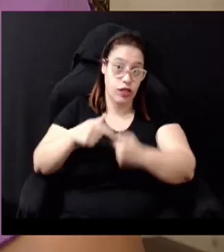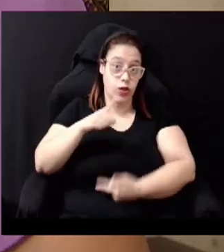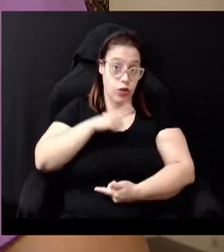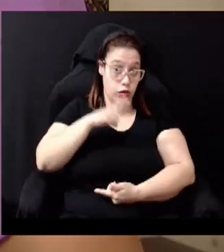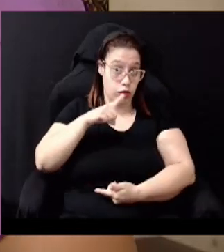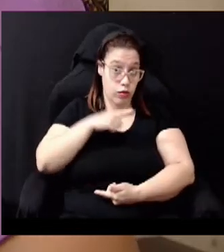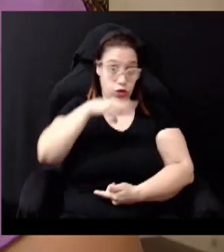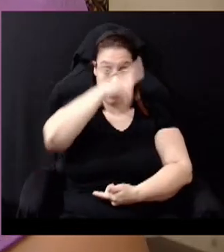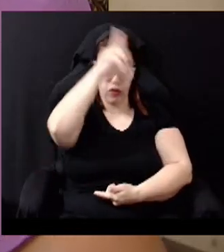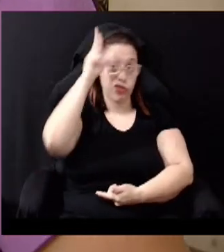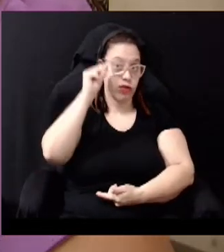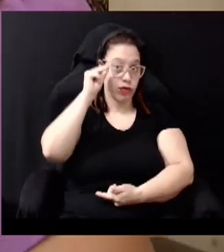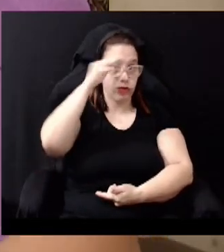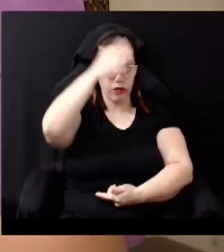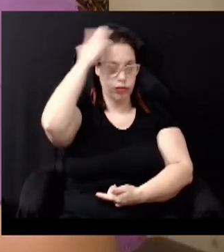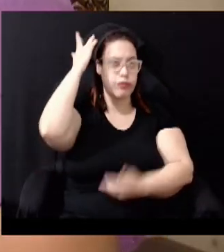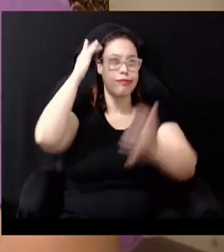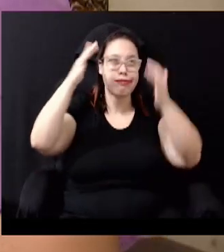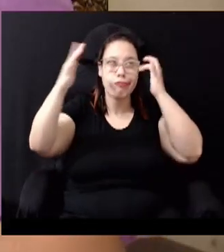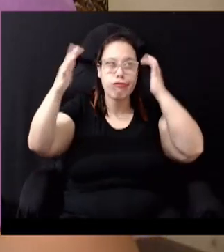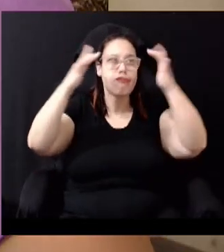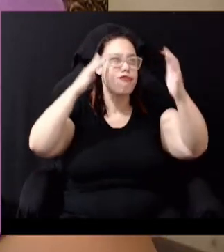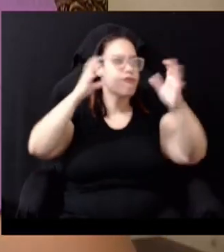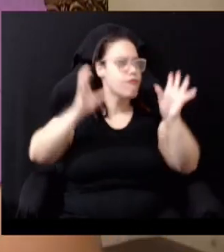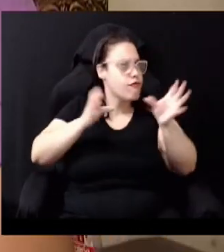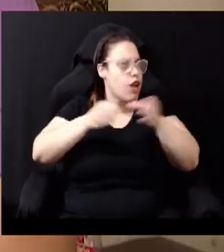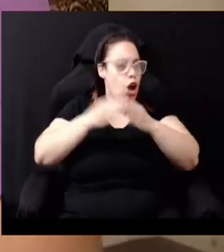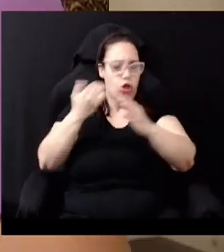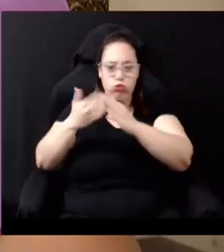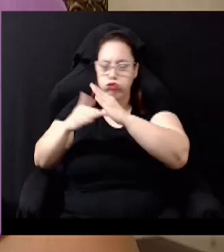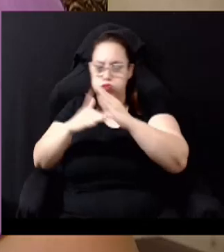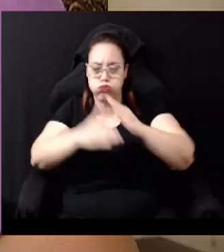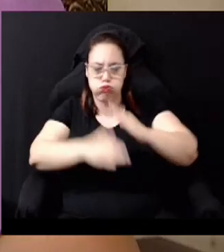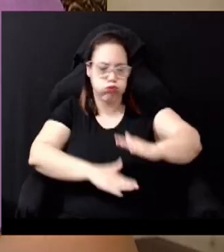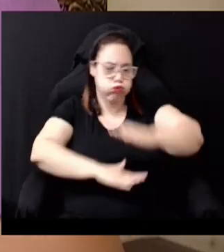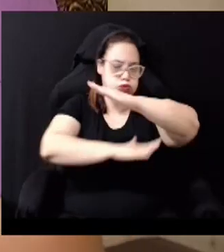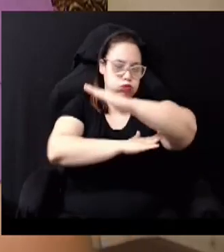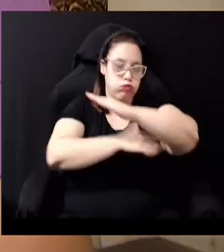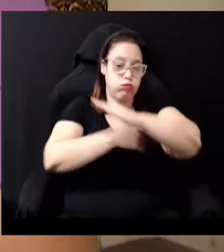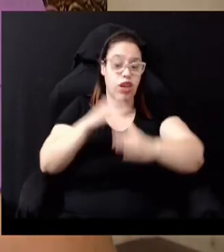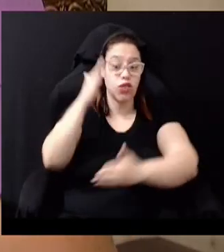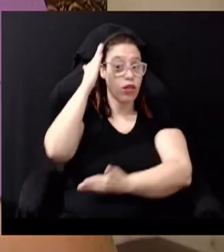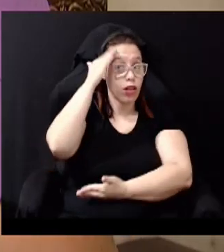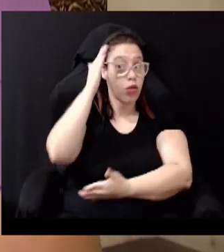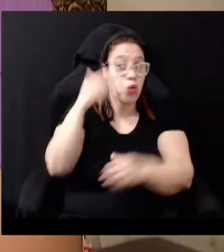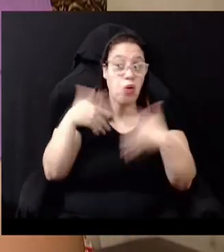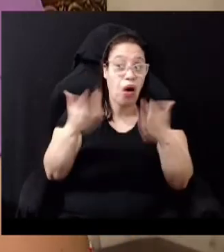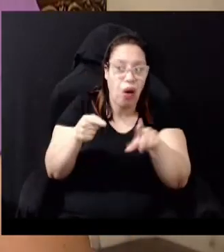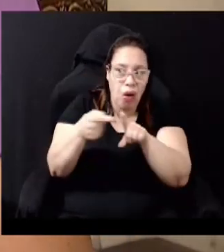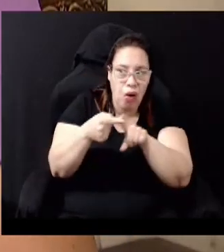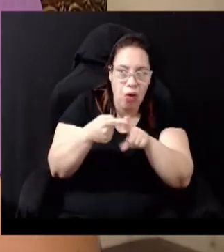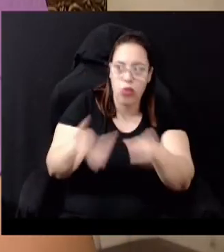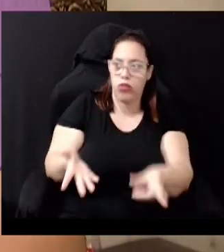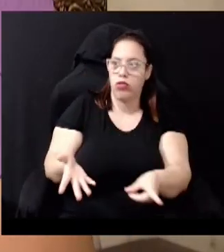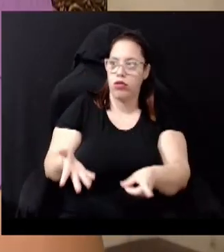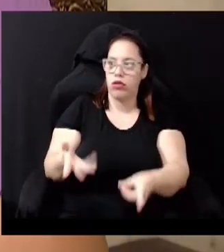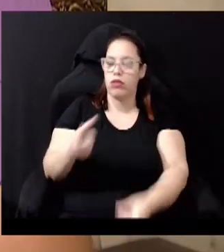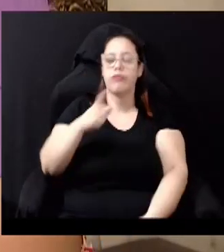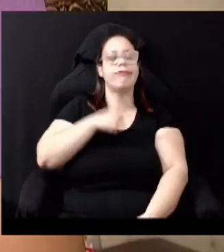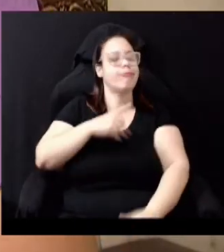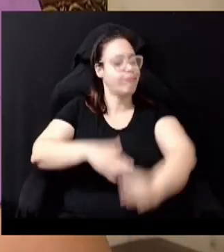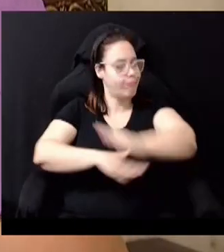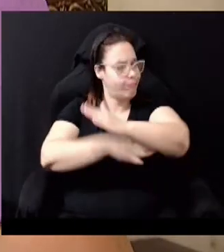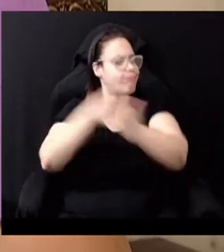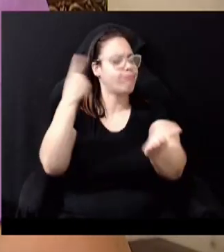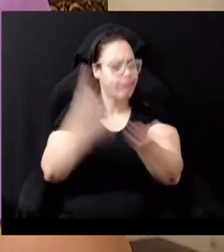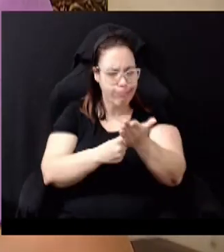que tem ideias, que tem uma equipe, que envia o projeto para a Câmara se a Câmara não entende qual o propósito. E nós temos uma Câmara comprometida que entendeu